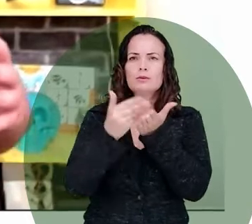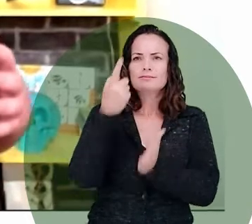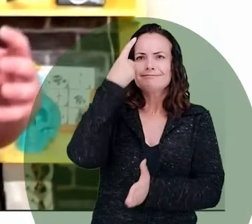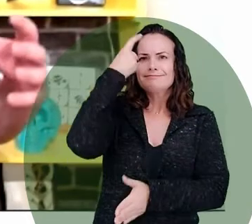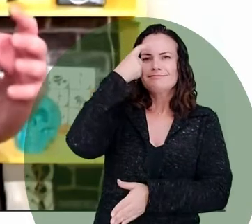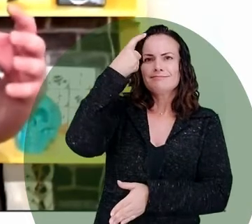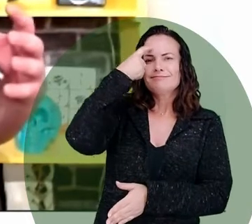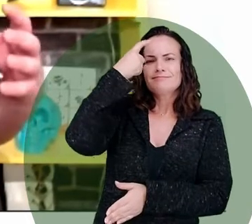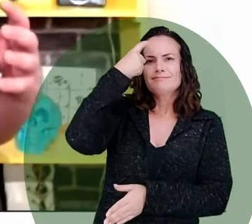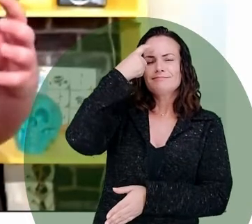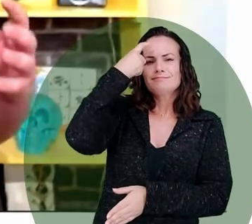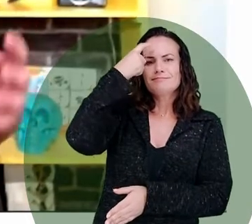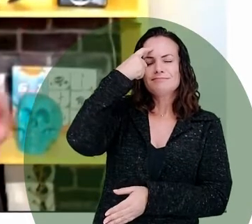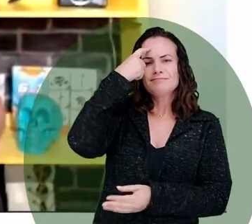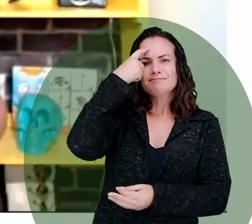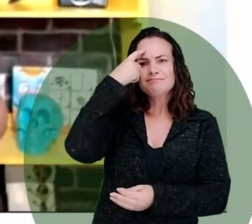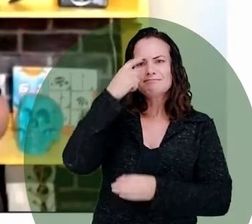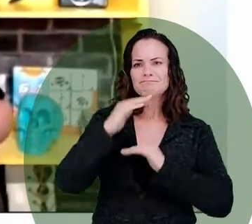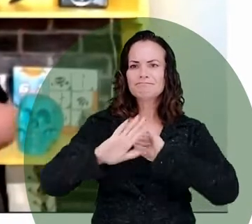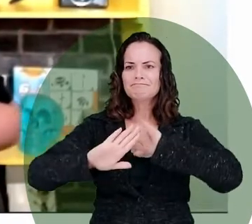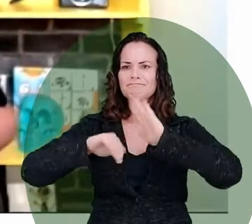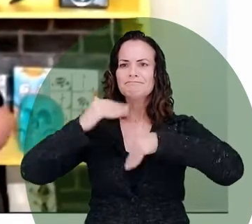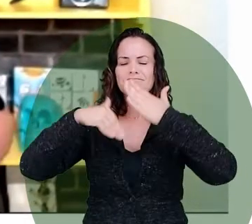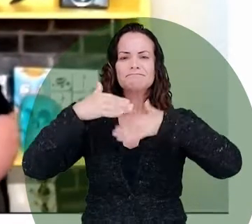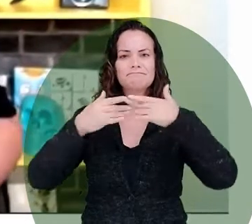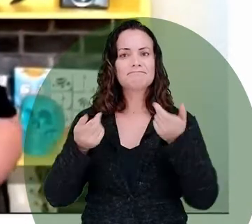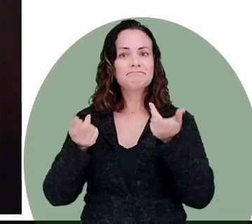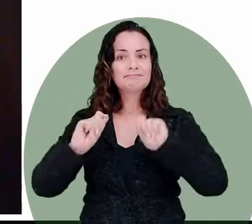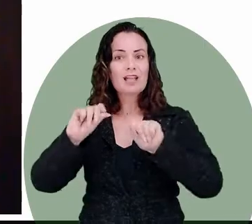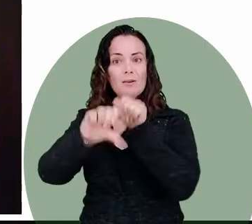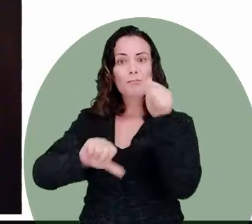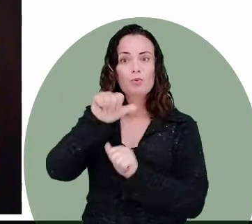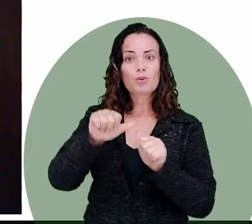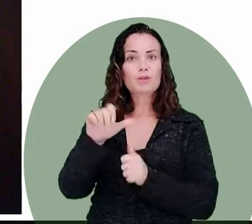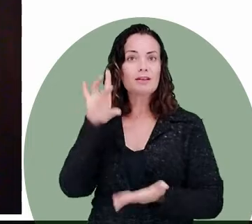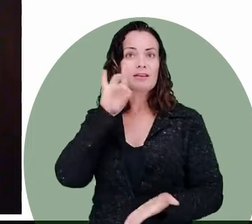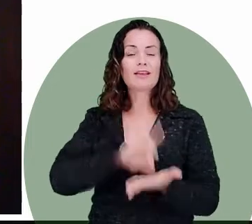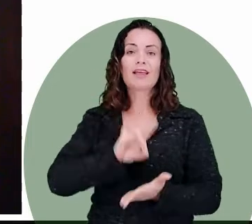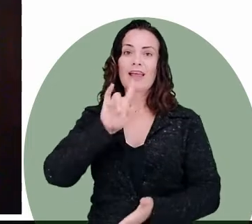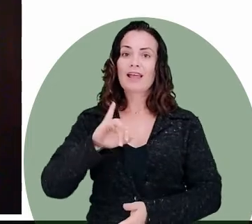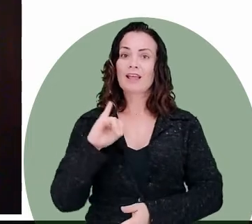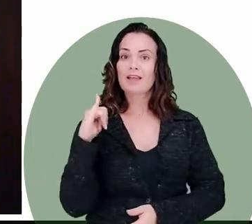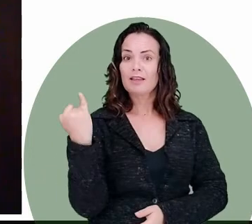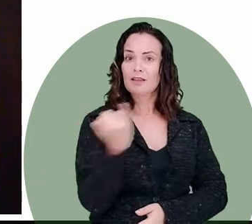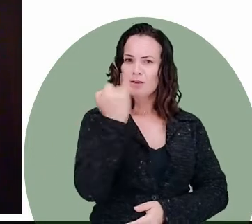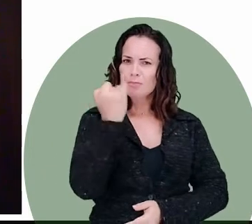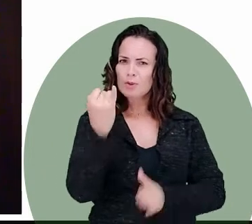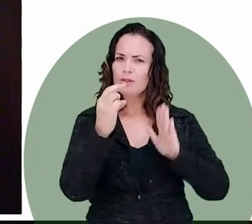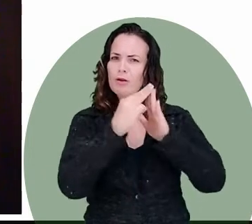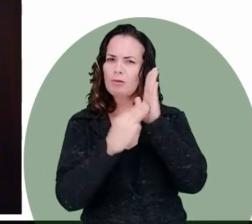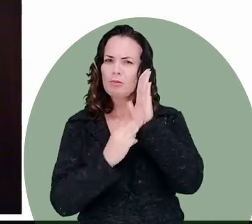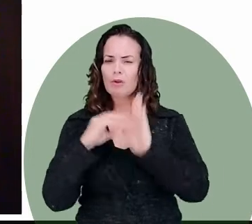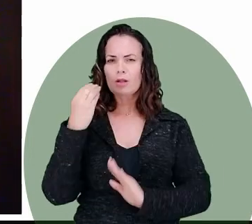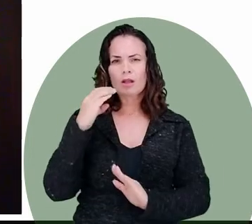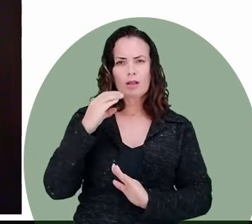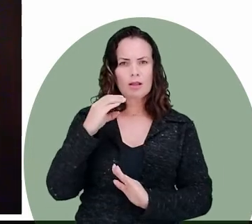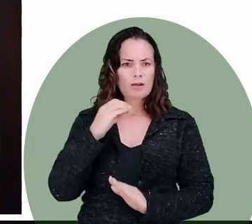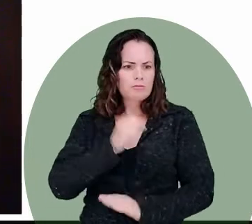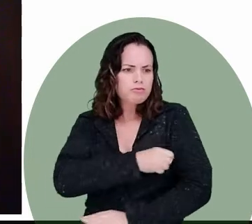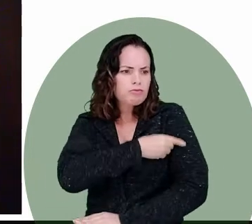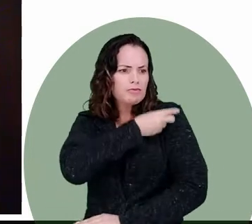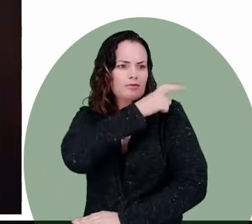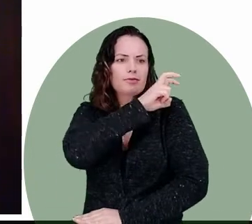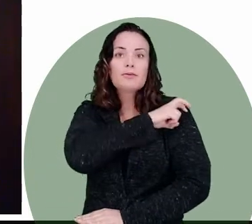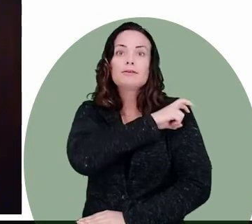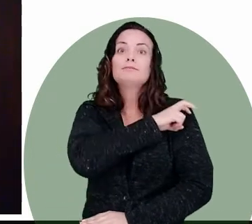de maneira construtiva, ela consegue mudar realidades. É aí que está a importância do método científico desde o ensino